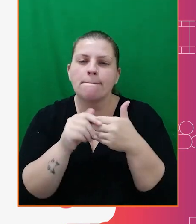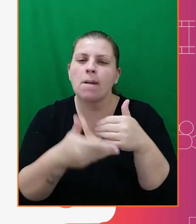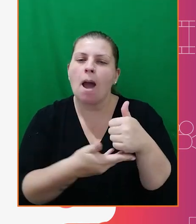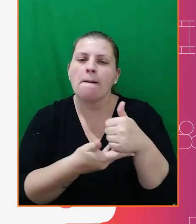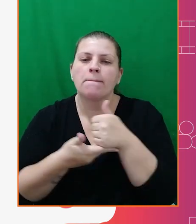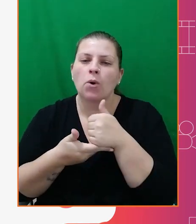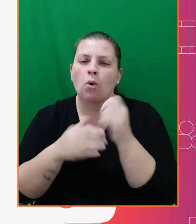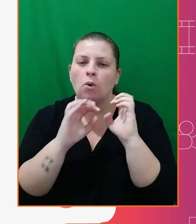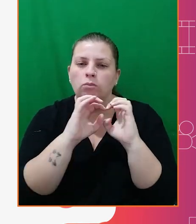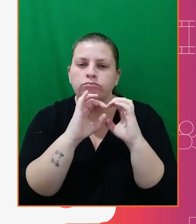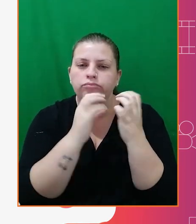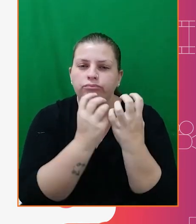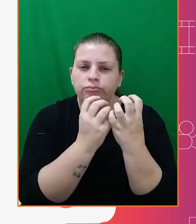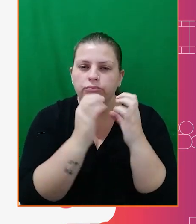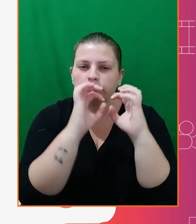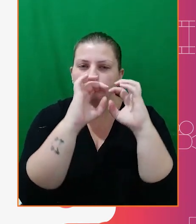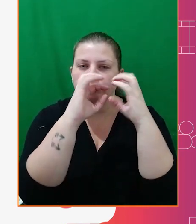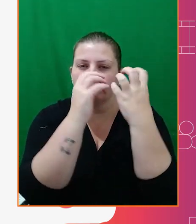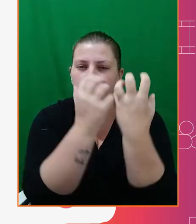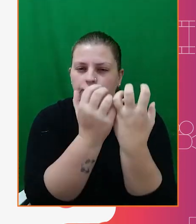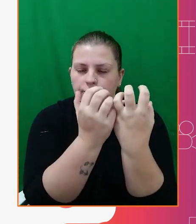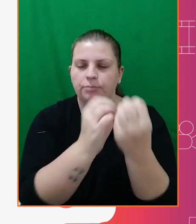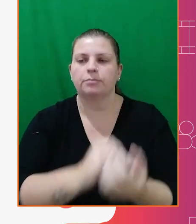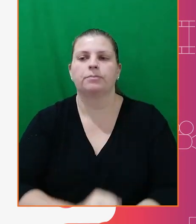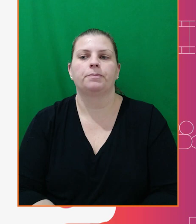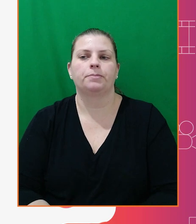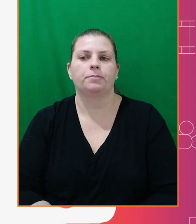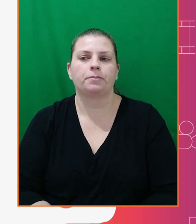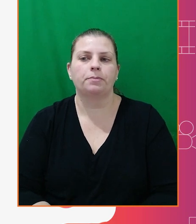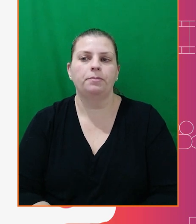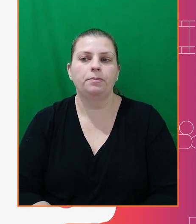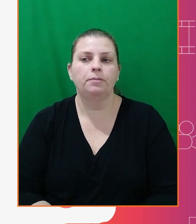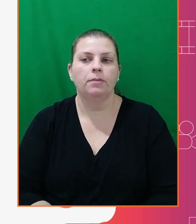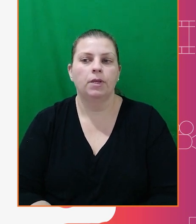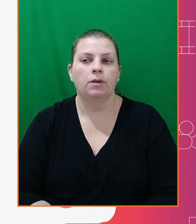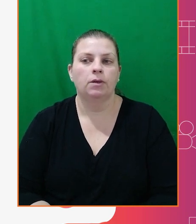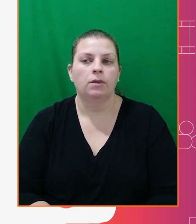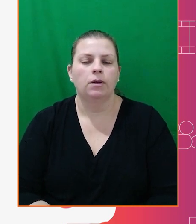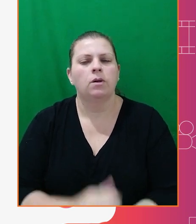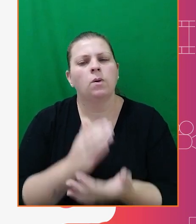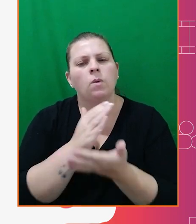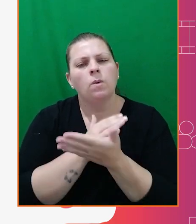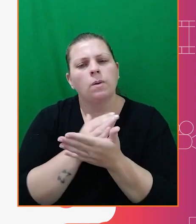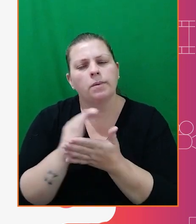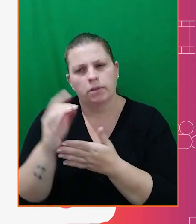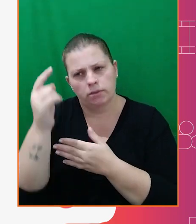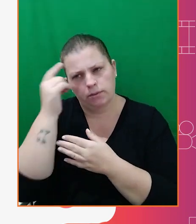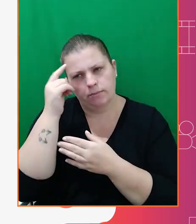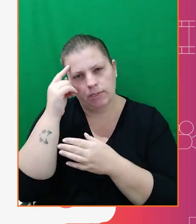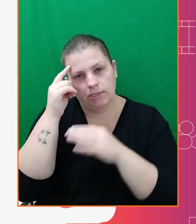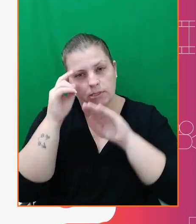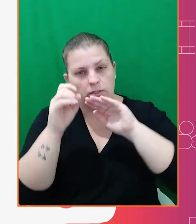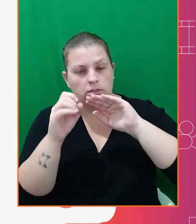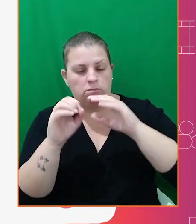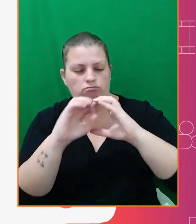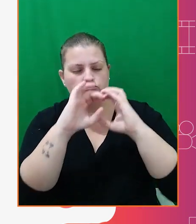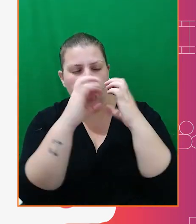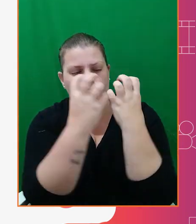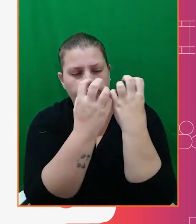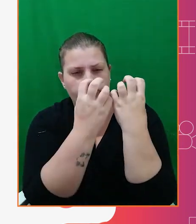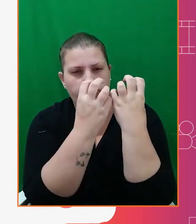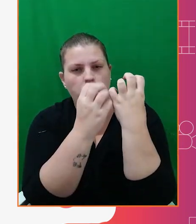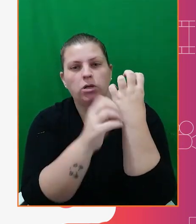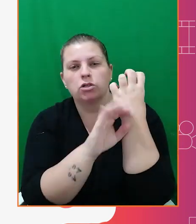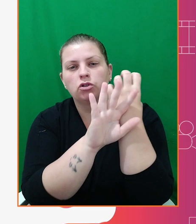nuvenzinhas. Depois de fazer isso, nós vamos começar a pensar que a sombra normalmente se projeta na parte